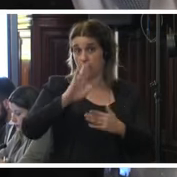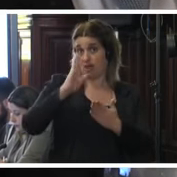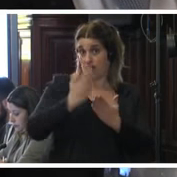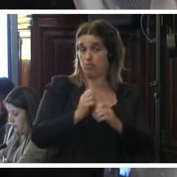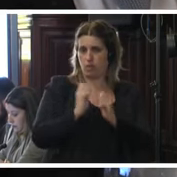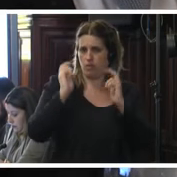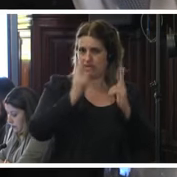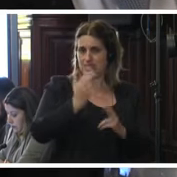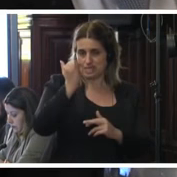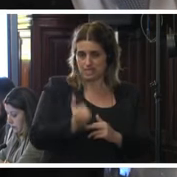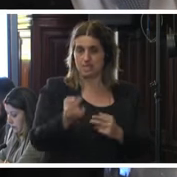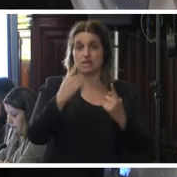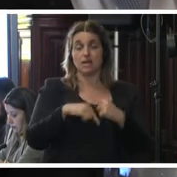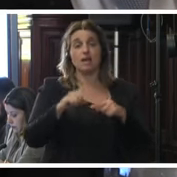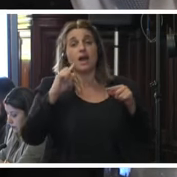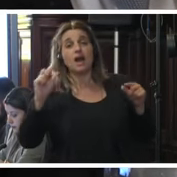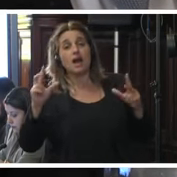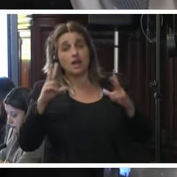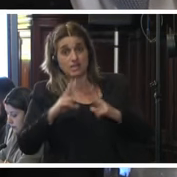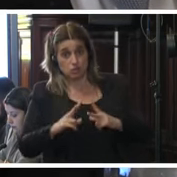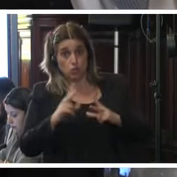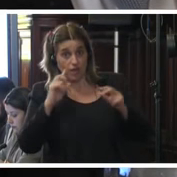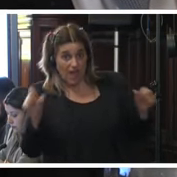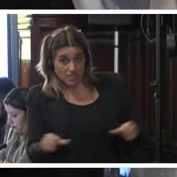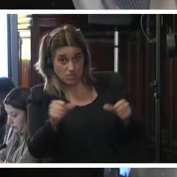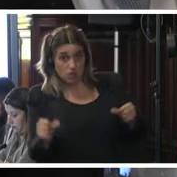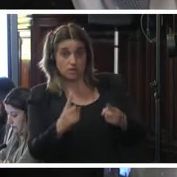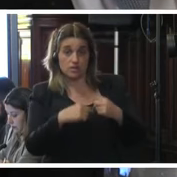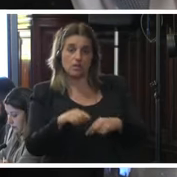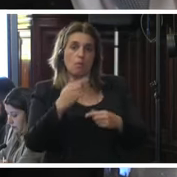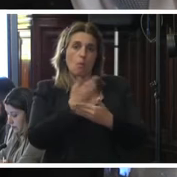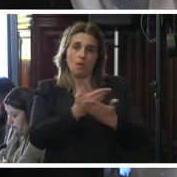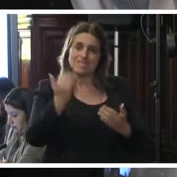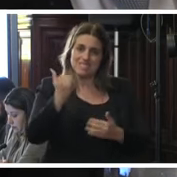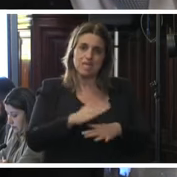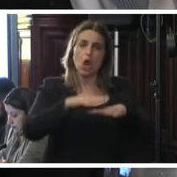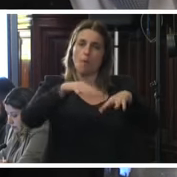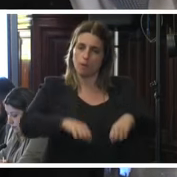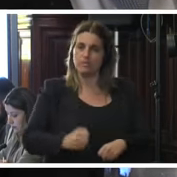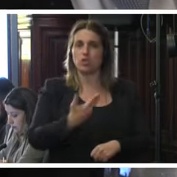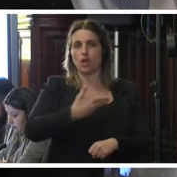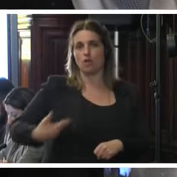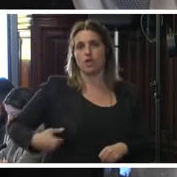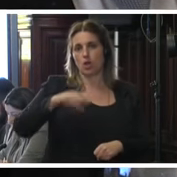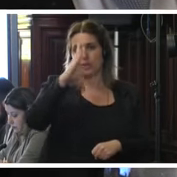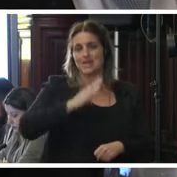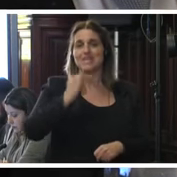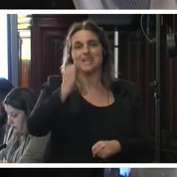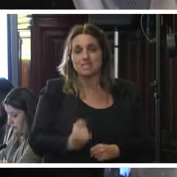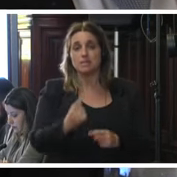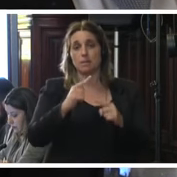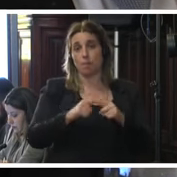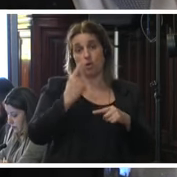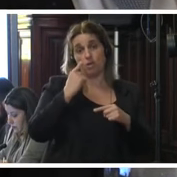citadas demonstram o compromisso do governo brasileiro não só em desenvolver ações orientadas pelos princípios da segurança